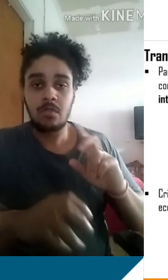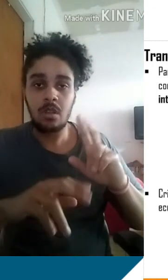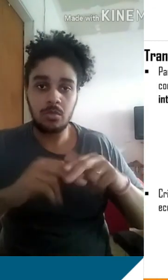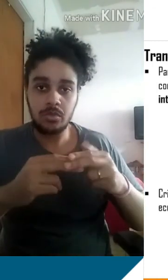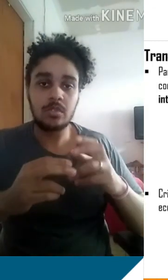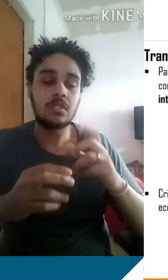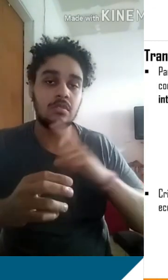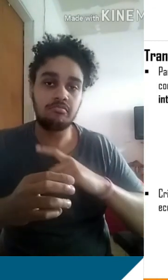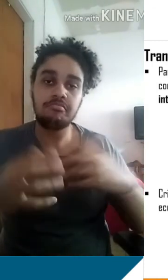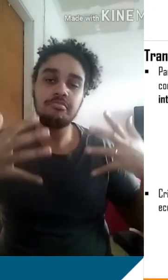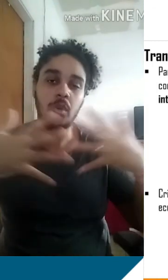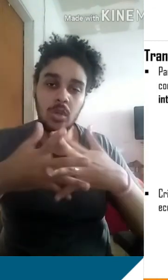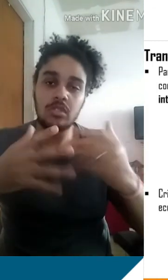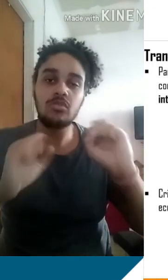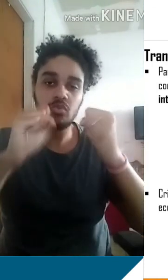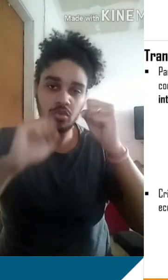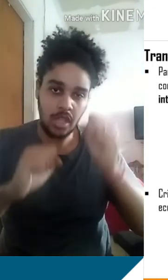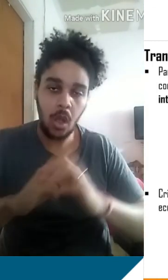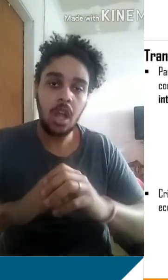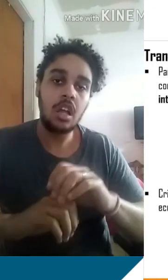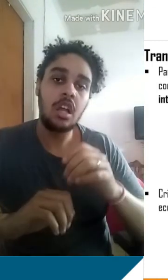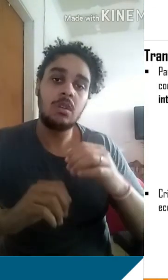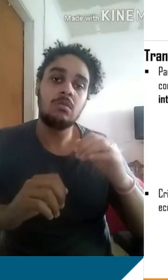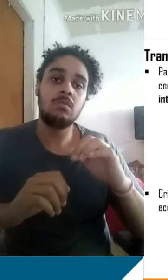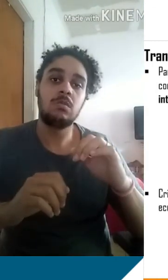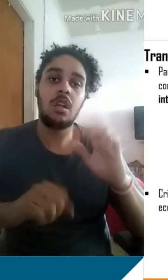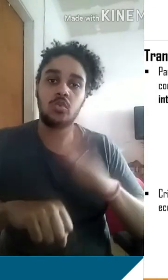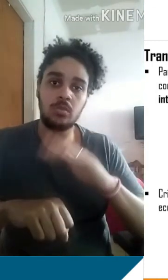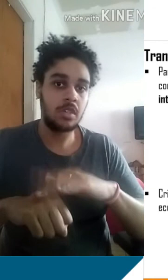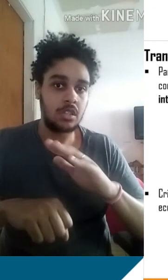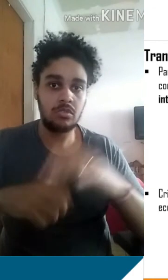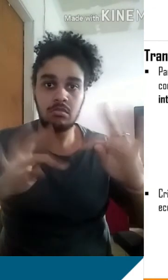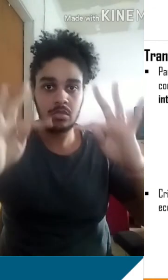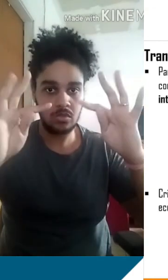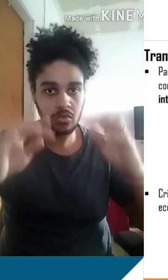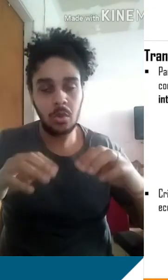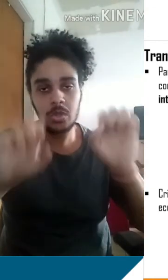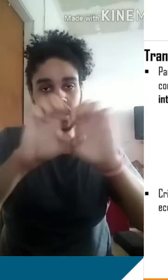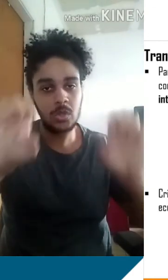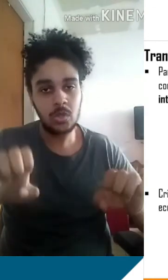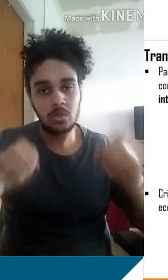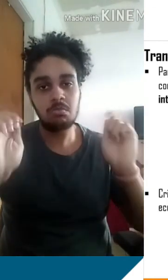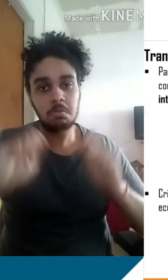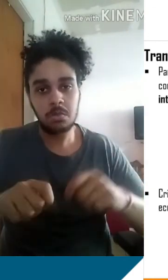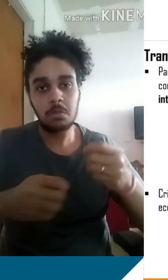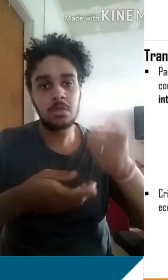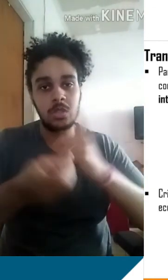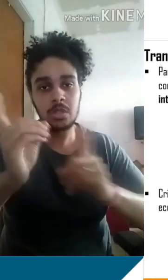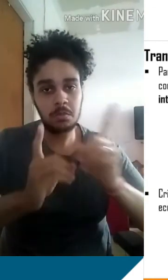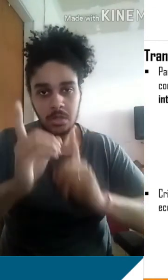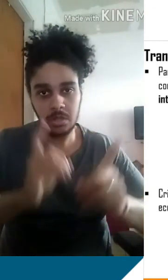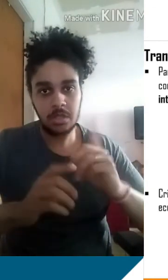infraestrutura necessária para tentar dinamizar a economia desses países, como por exemplo nas ZIPs, que são as zonas industriais e portuárias.